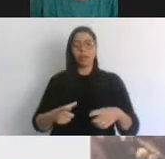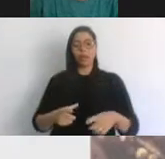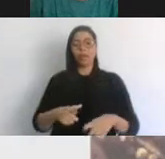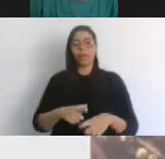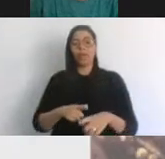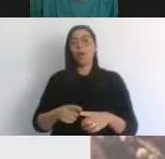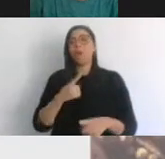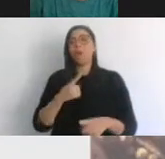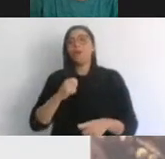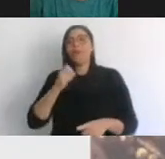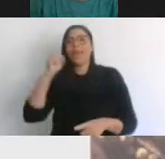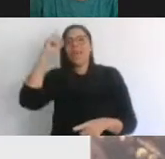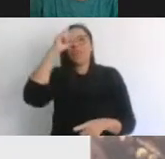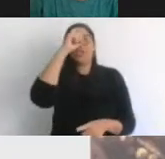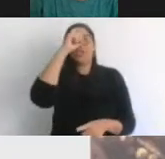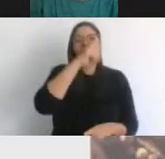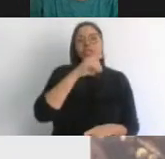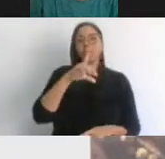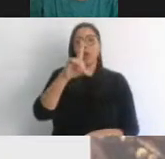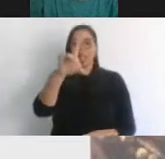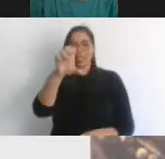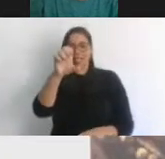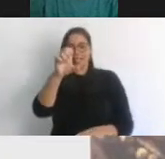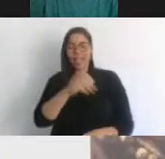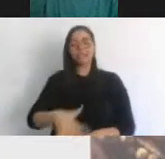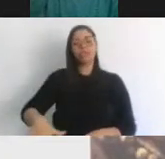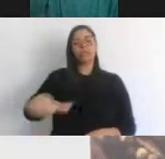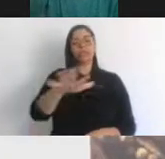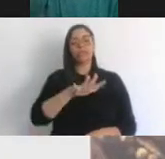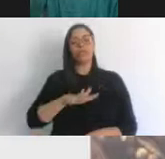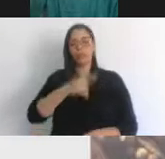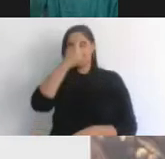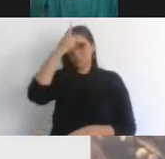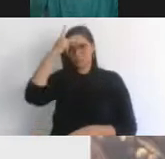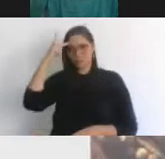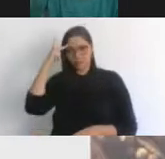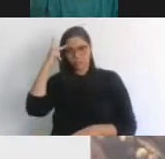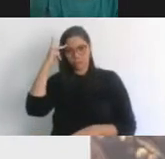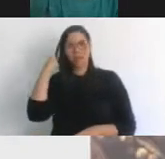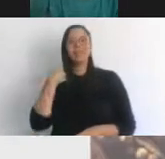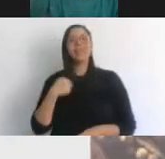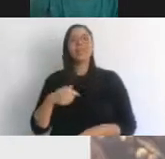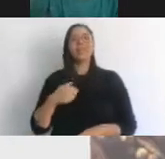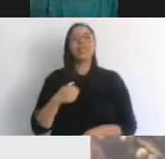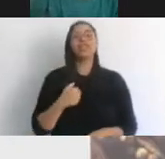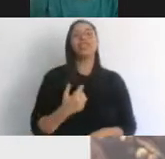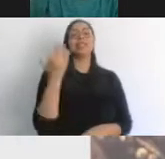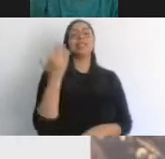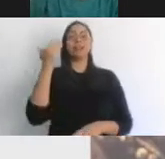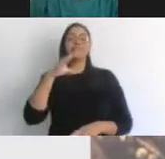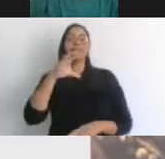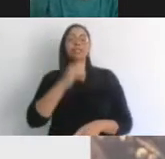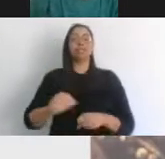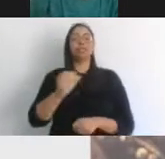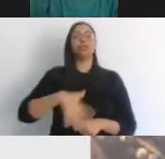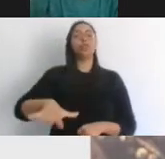colonizar as pessoas no sentido de não tornar mais o colonial e estarmos antes do Colonial